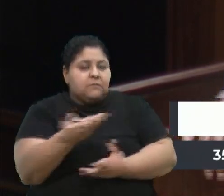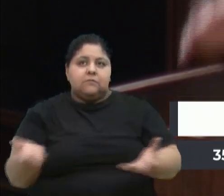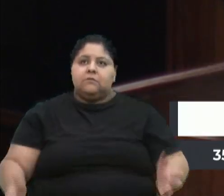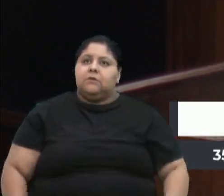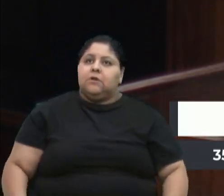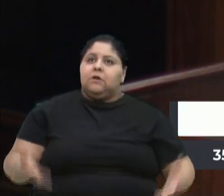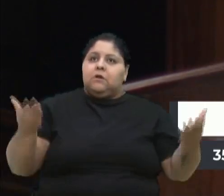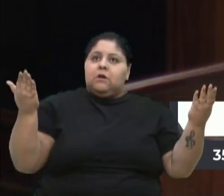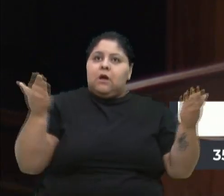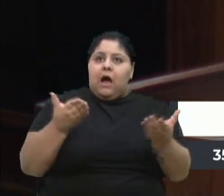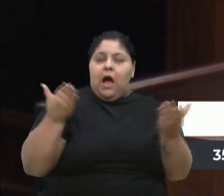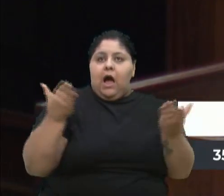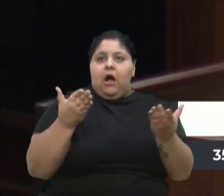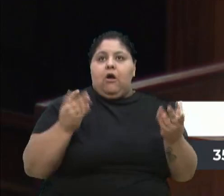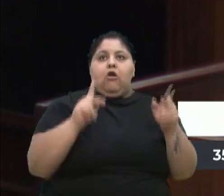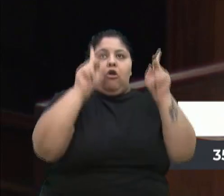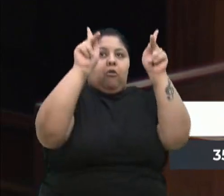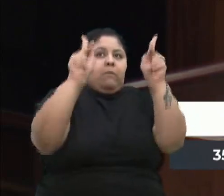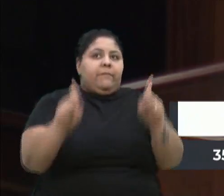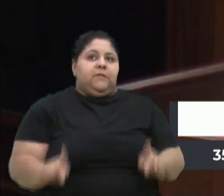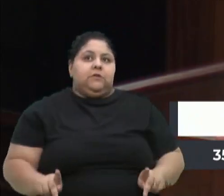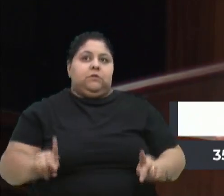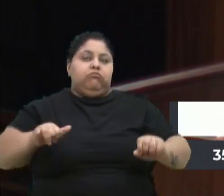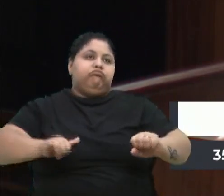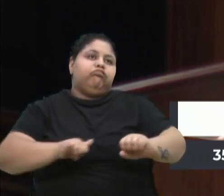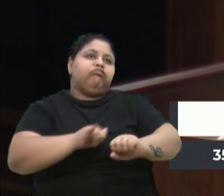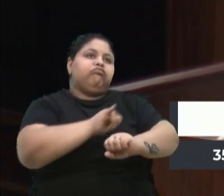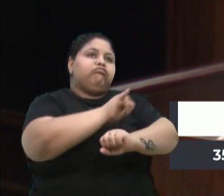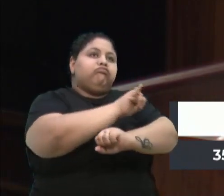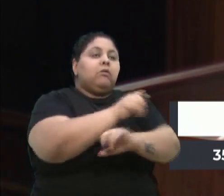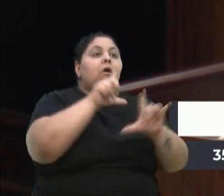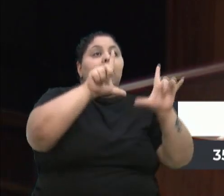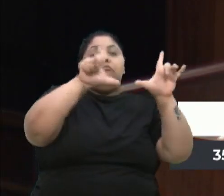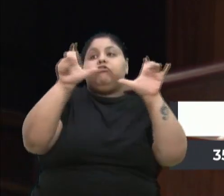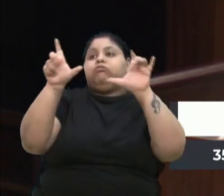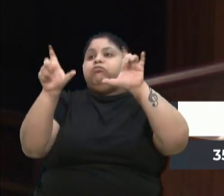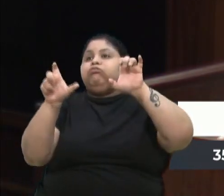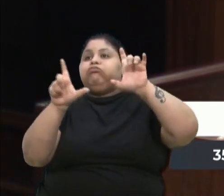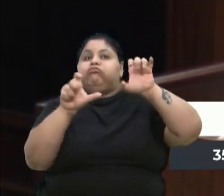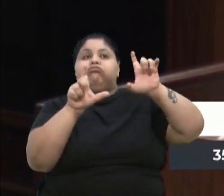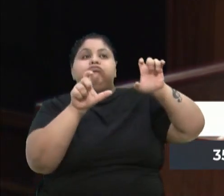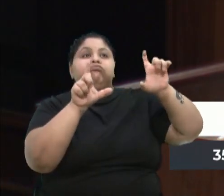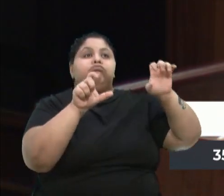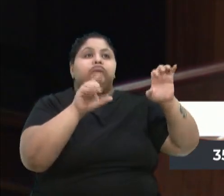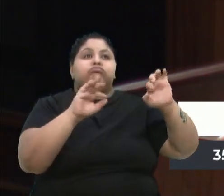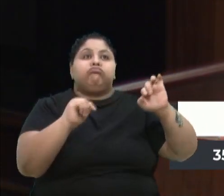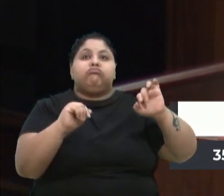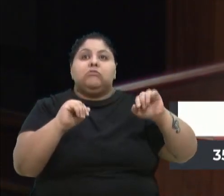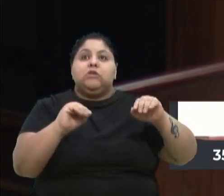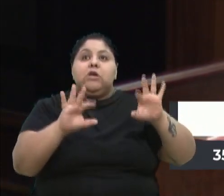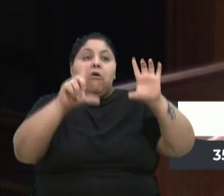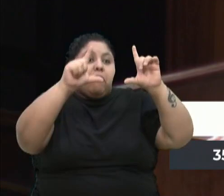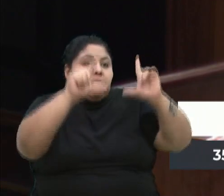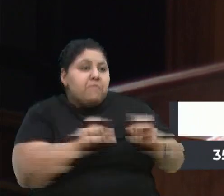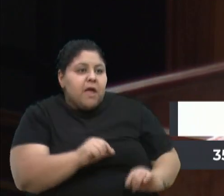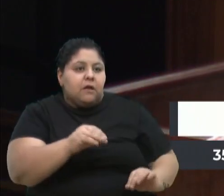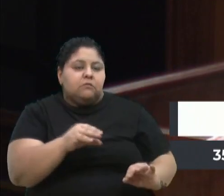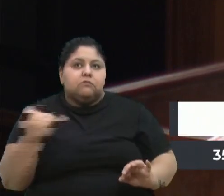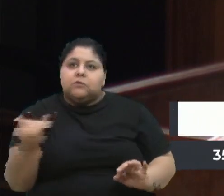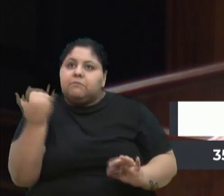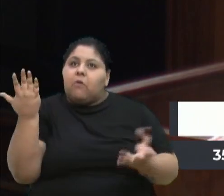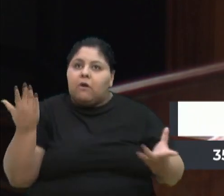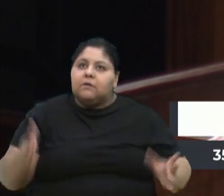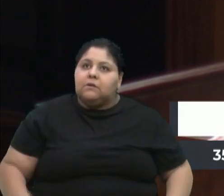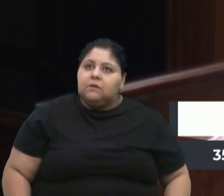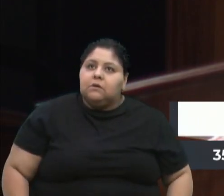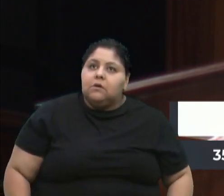pessoa sobrevoando, tirando fotos, dentro está sobrevoando, isso é o que menos importa. O que importa é se o governo vai estar presente resolvendo a vida da